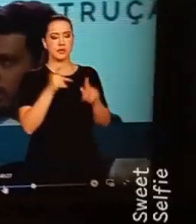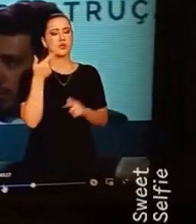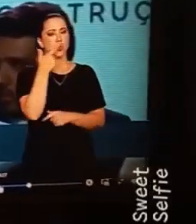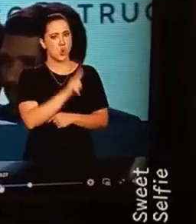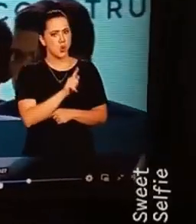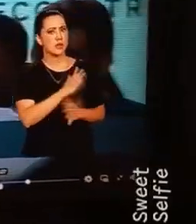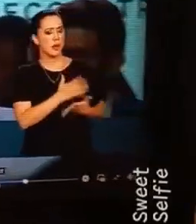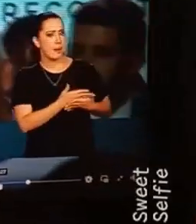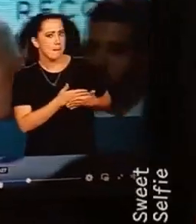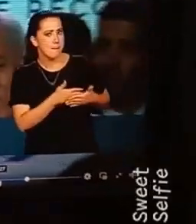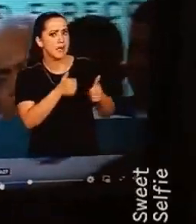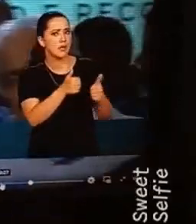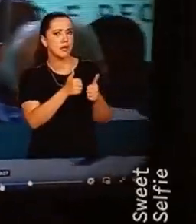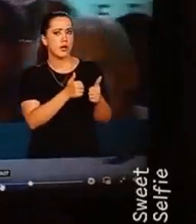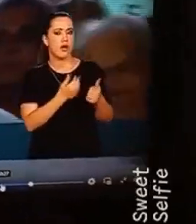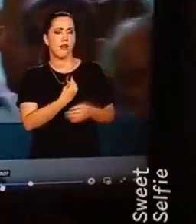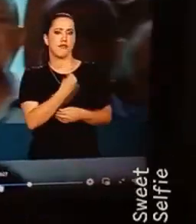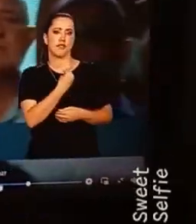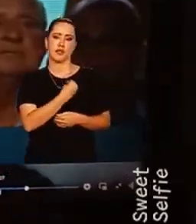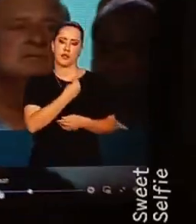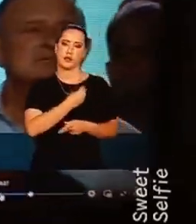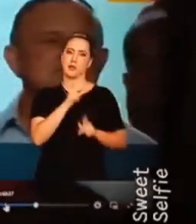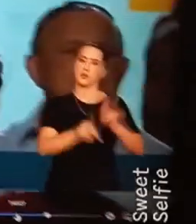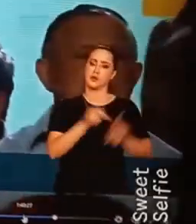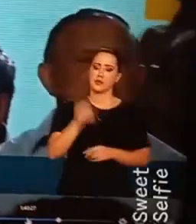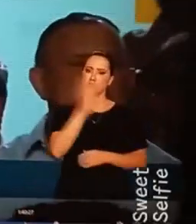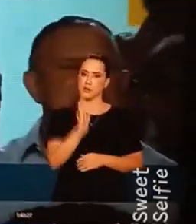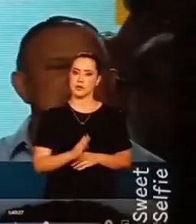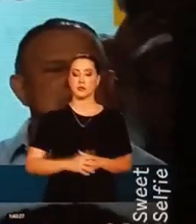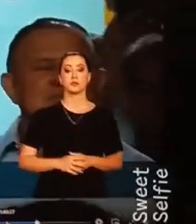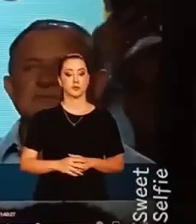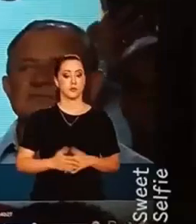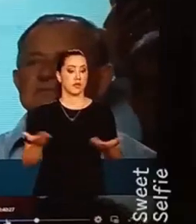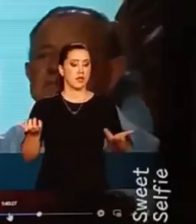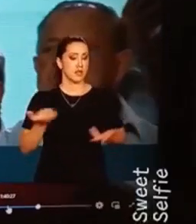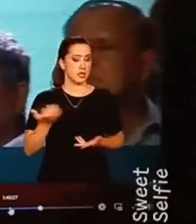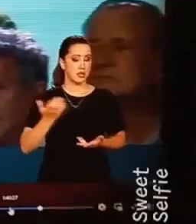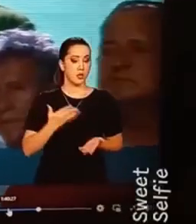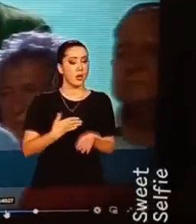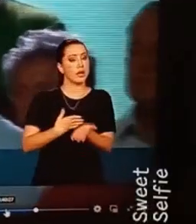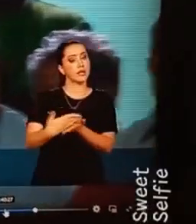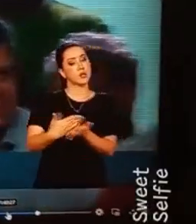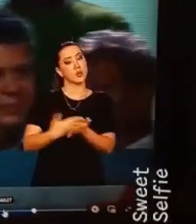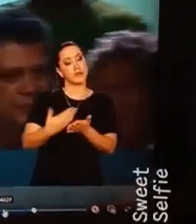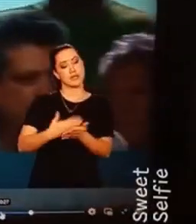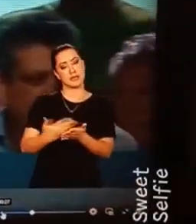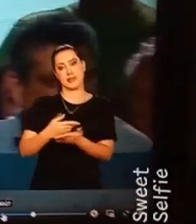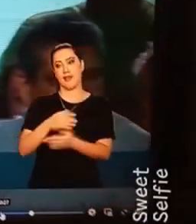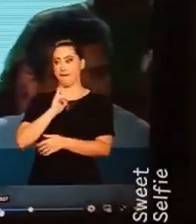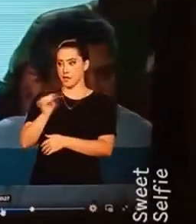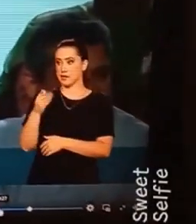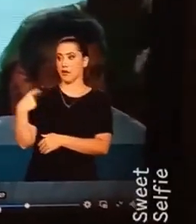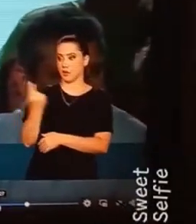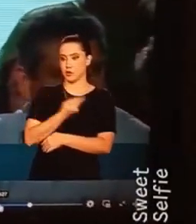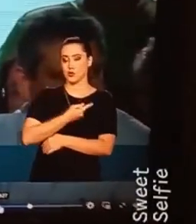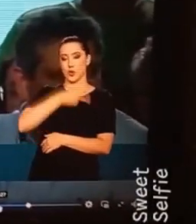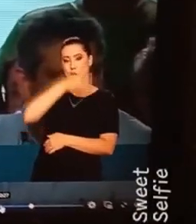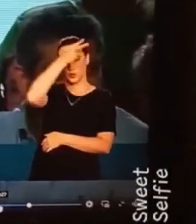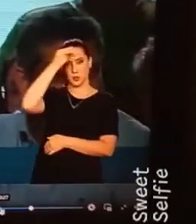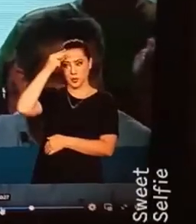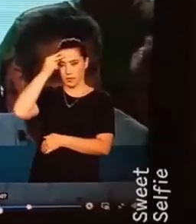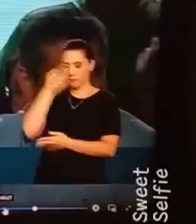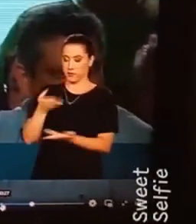povo brasileiro. Eu queria começar dizendo aos nossos prefeitos, vocês que são prefeitos de cidades